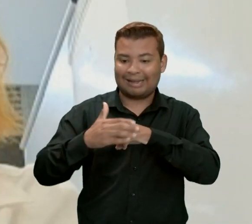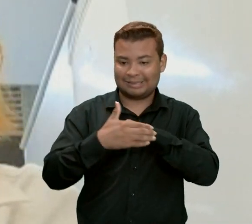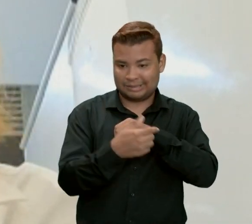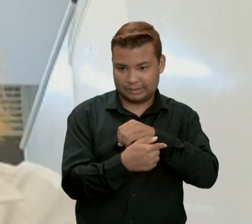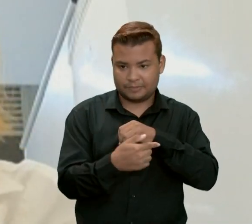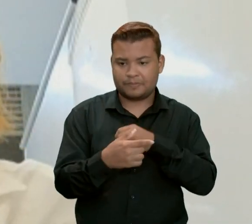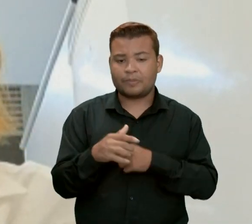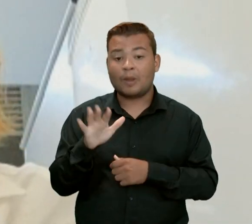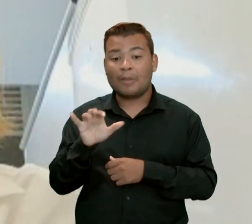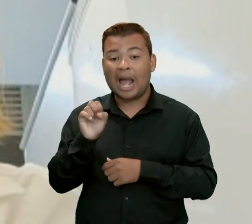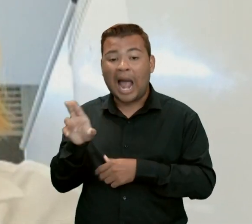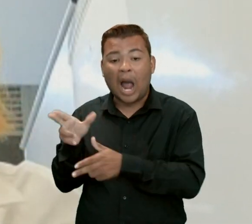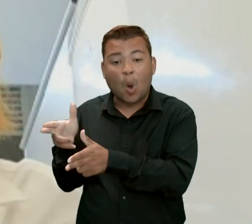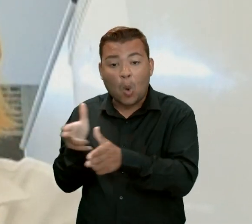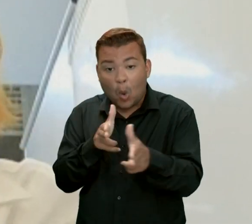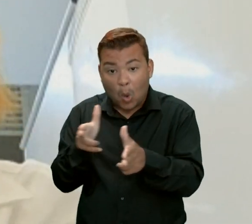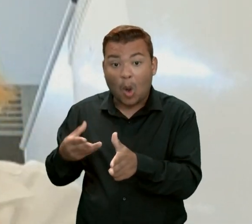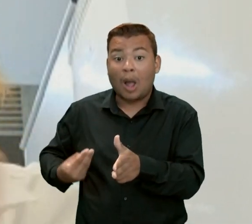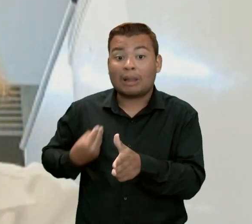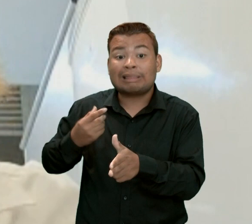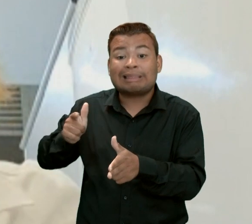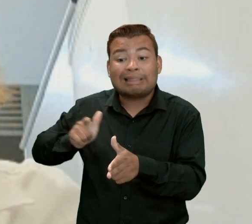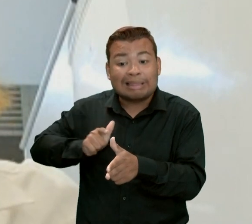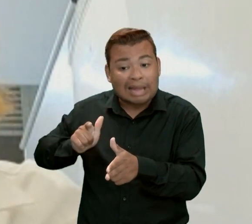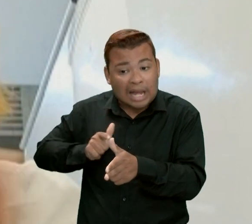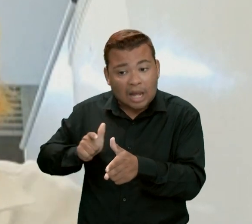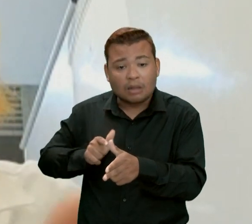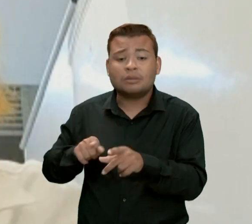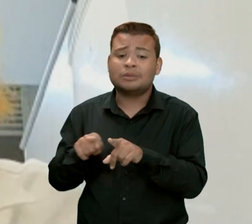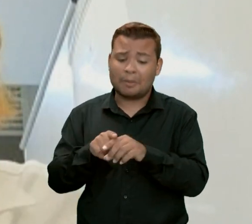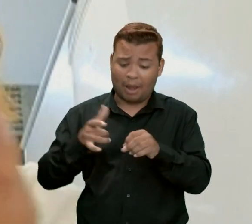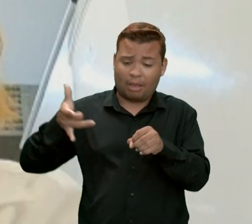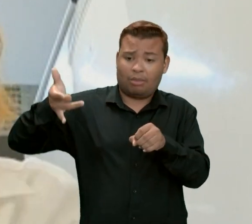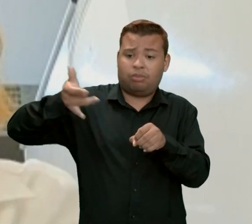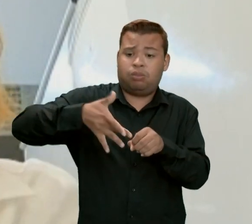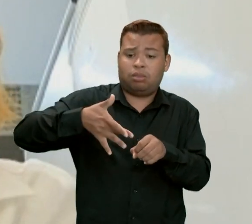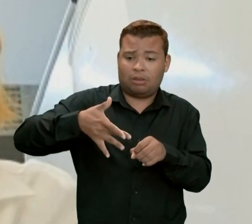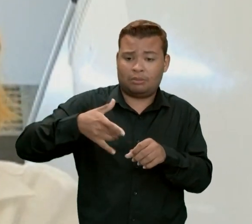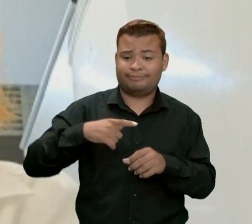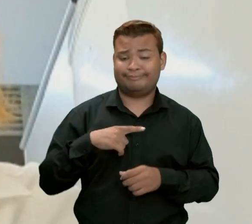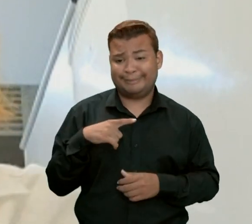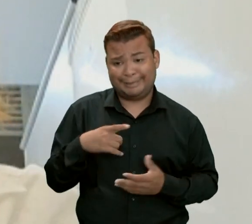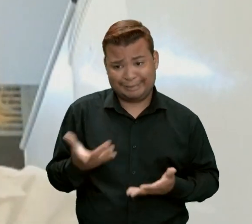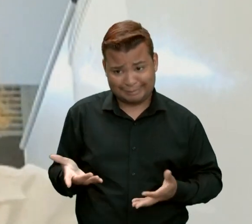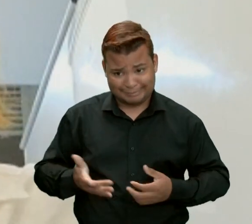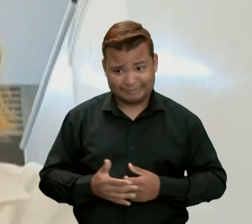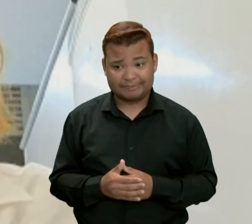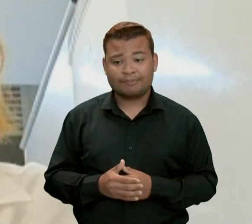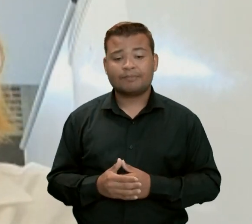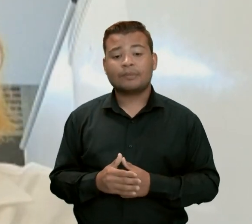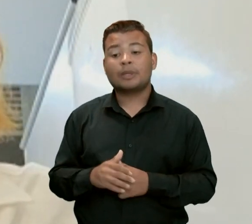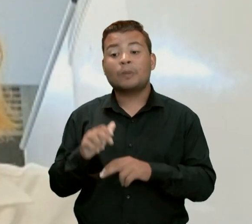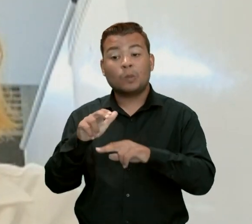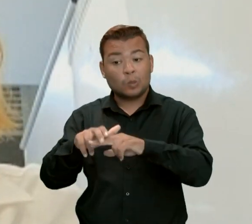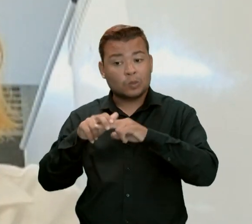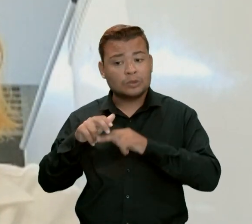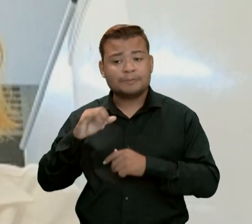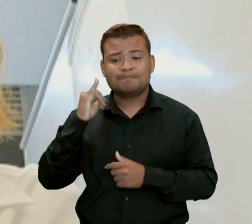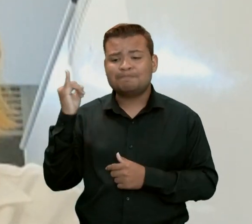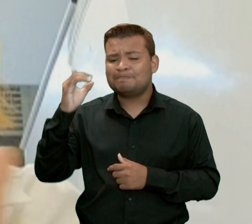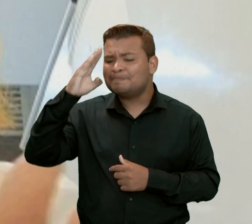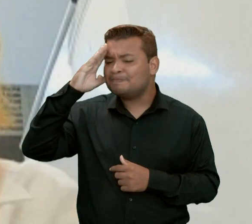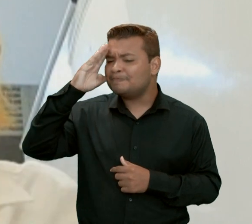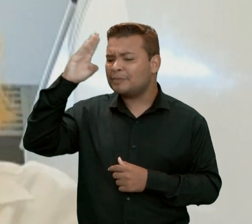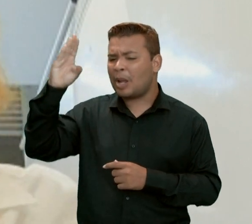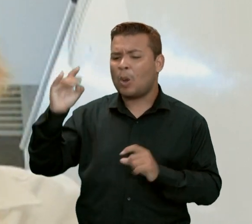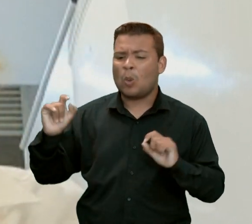mas o agrotóxico, se ele existe dentro também. Então, o ideal é a gente